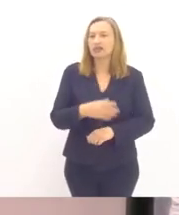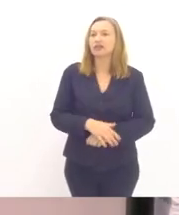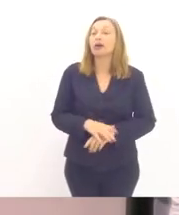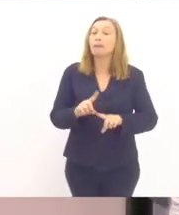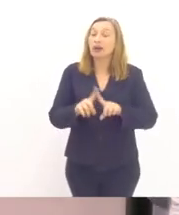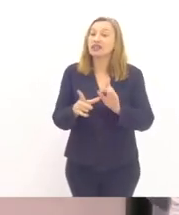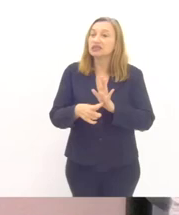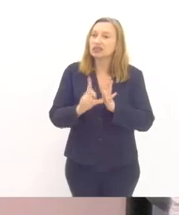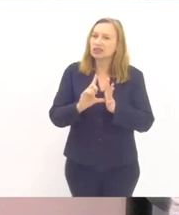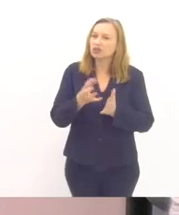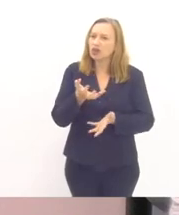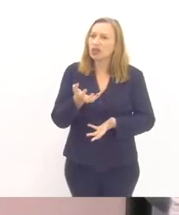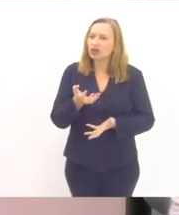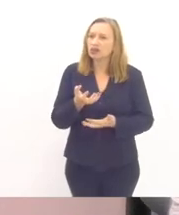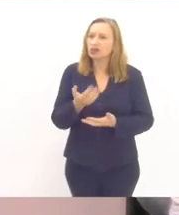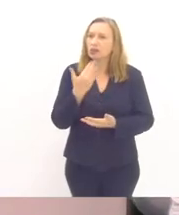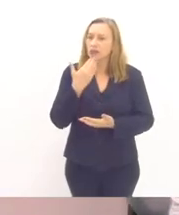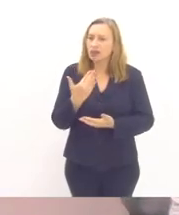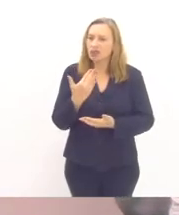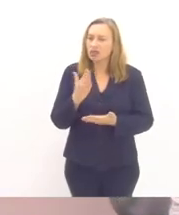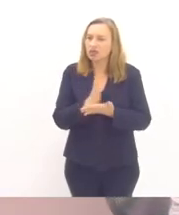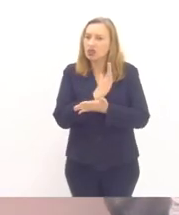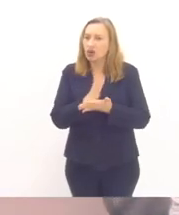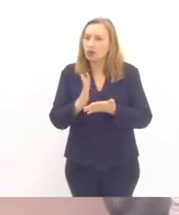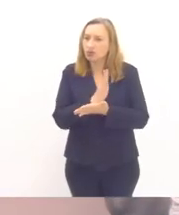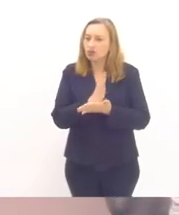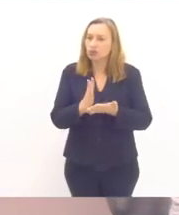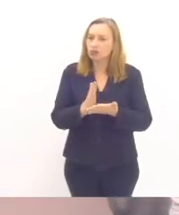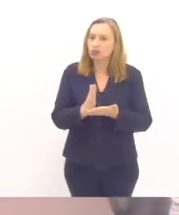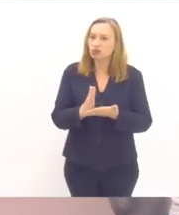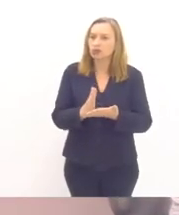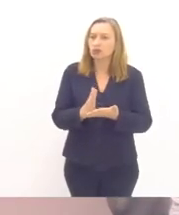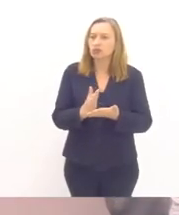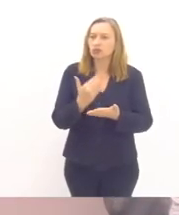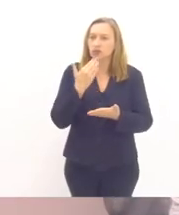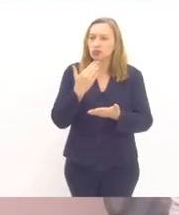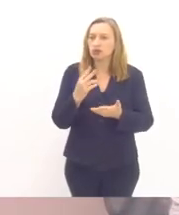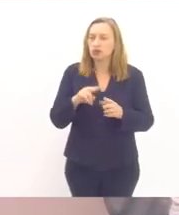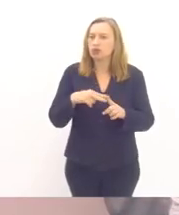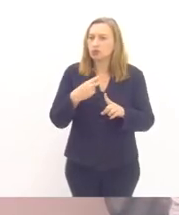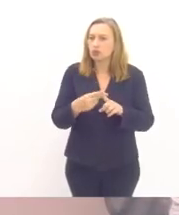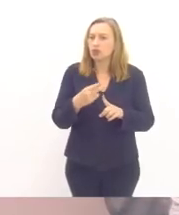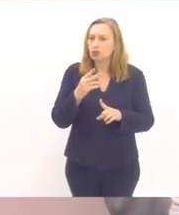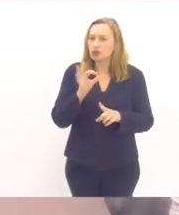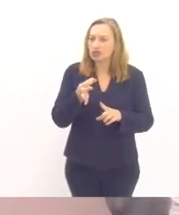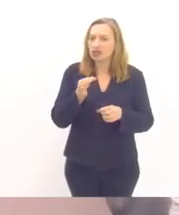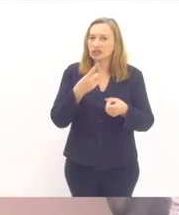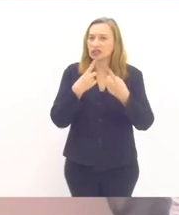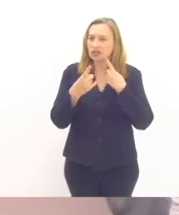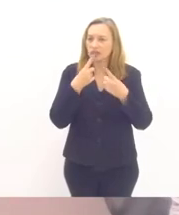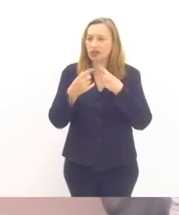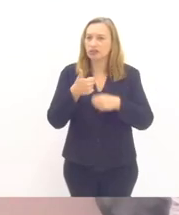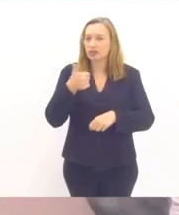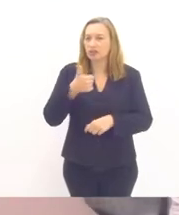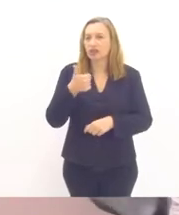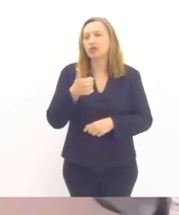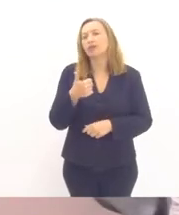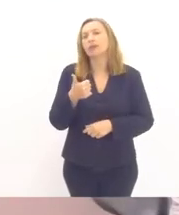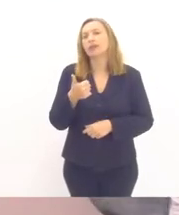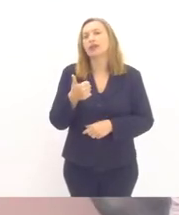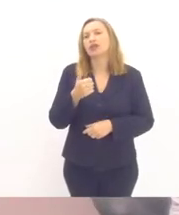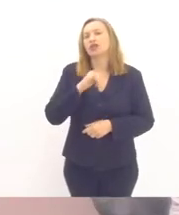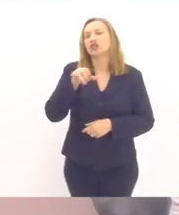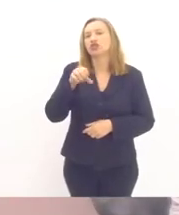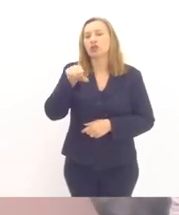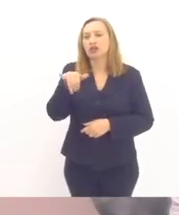Mas antes, então, eu quero sugerir alguns caminhos para a gente ter desdobramentos, de fato, nesse debate. Primeiro,